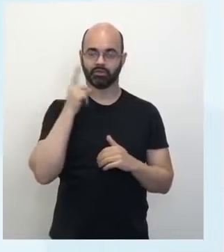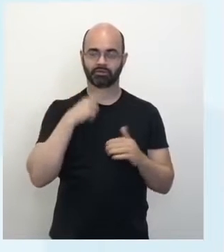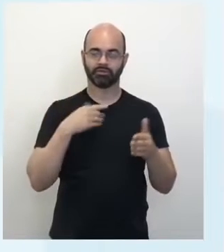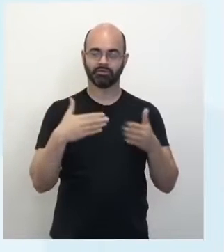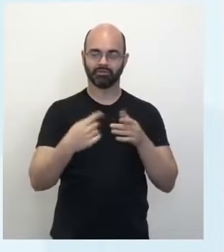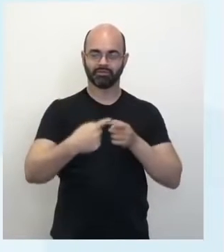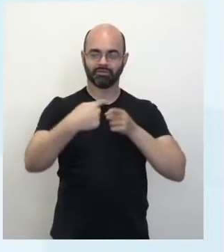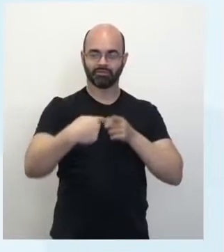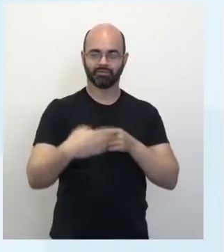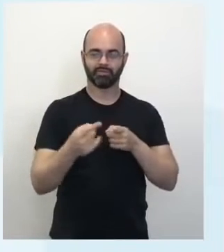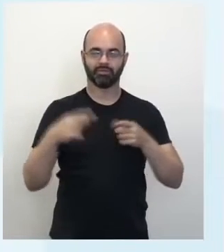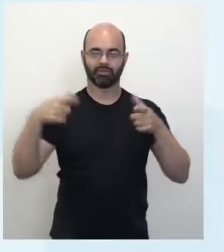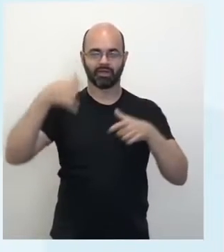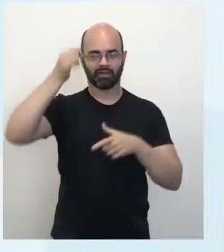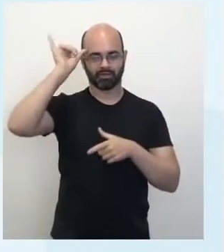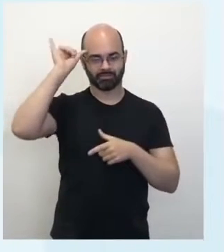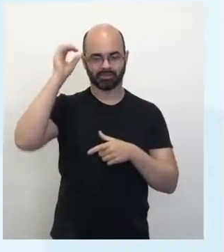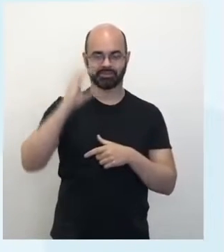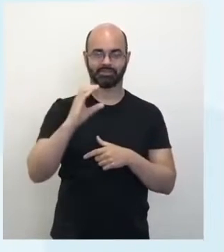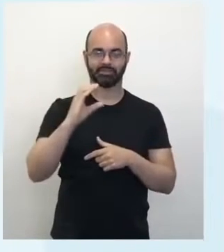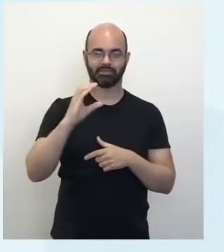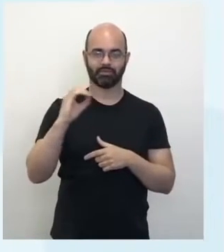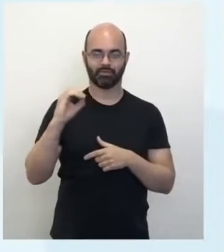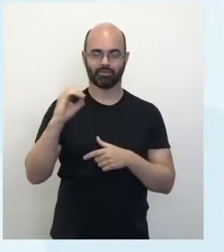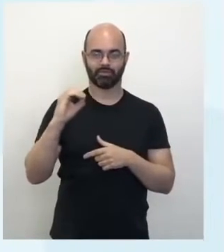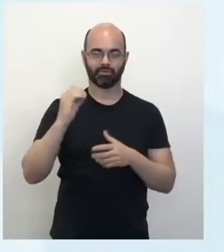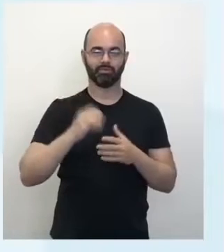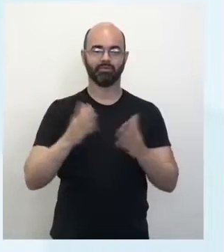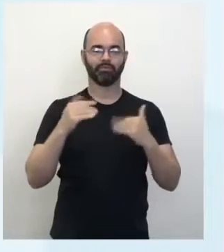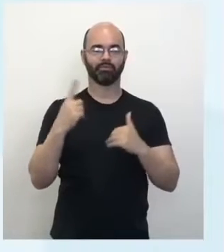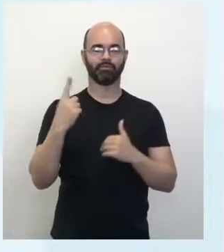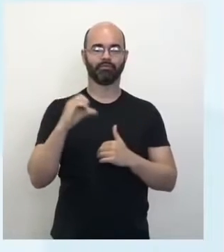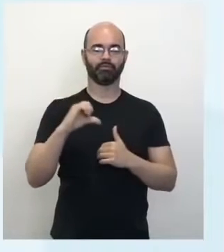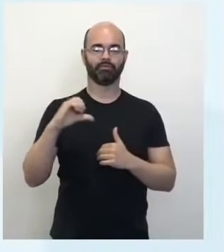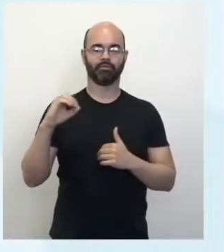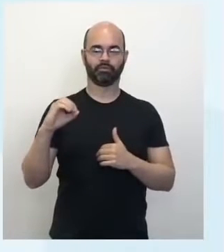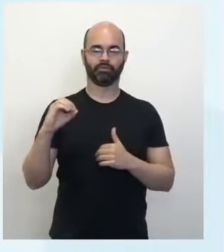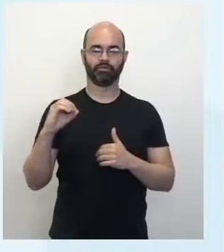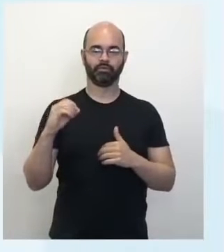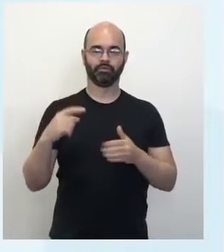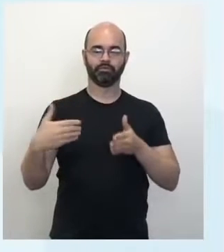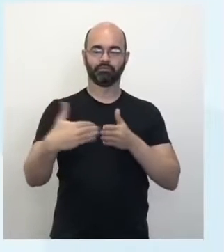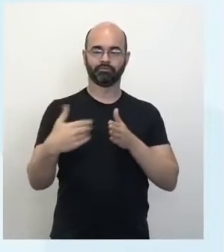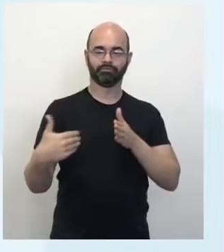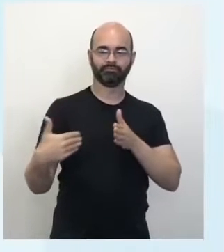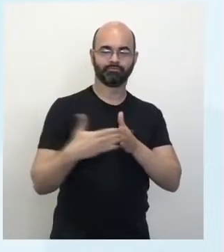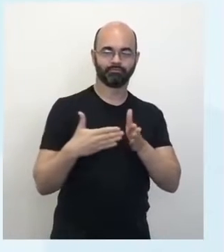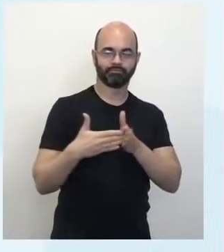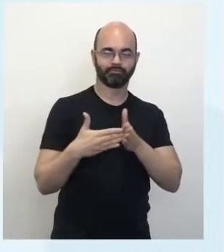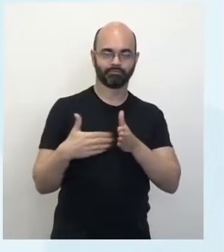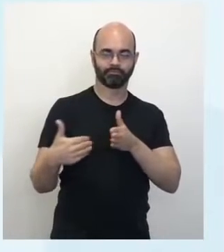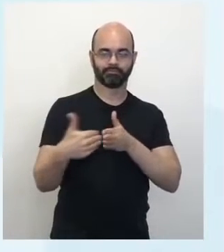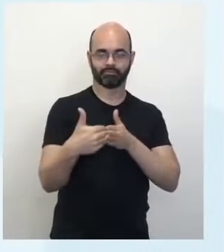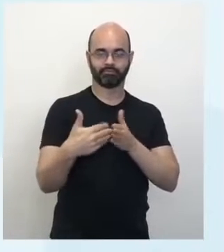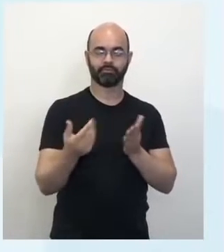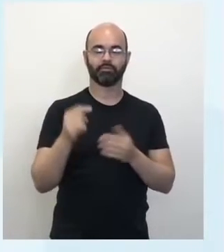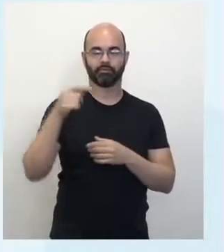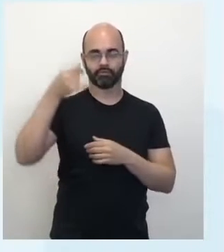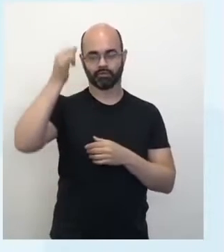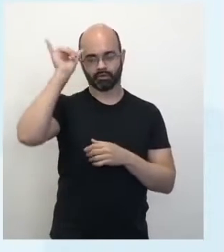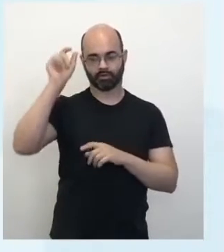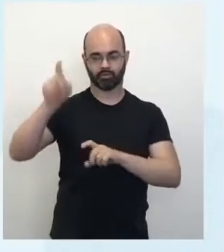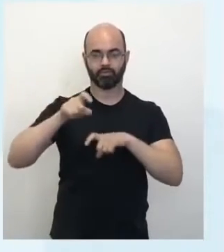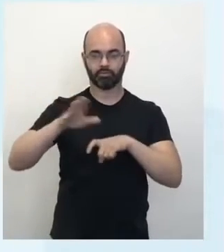no centro-oeste. Década de 1990, fronteiras agropecuárias em direção